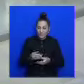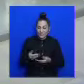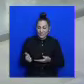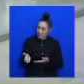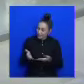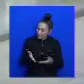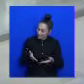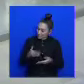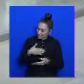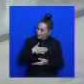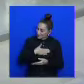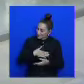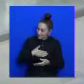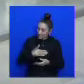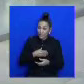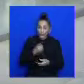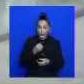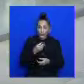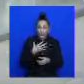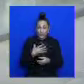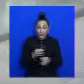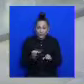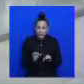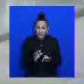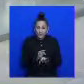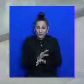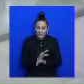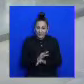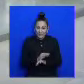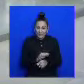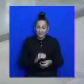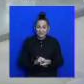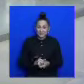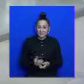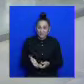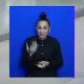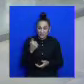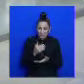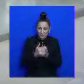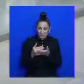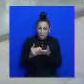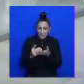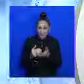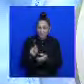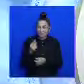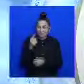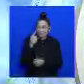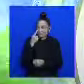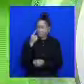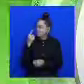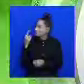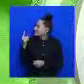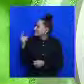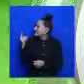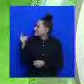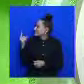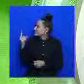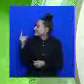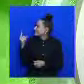Seja bem-vinda. Muito bem, tudo preparado? Vamos começar. Bolas